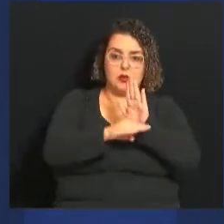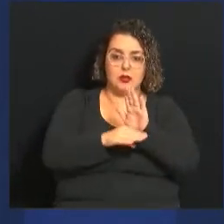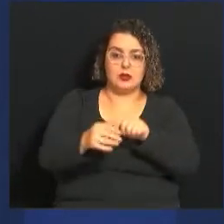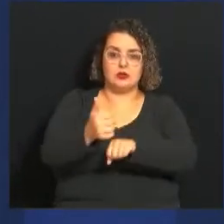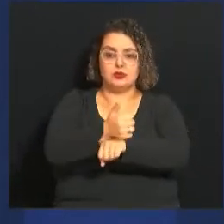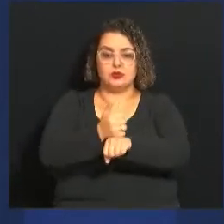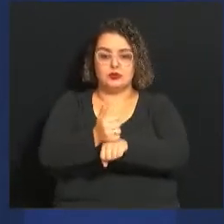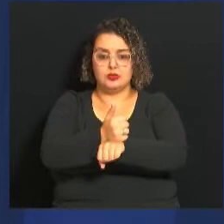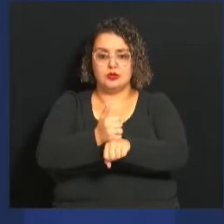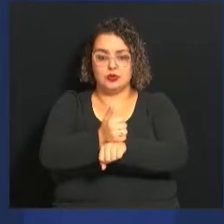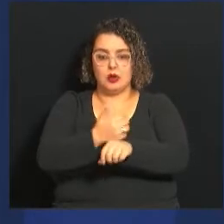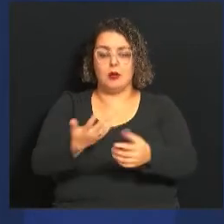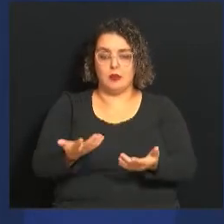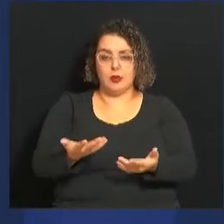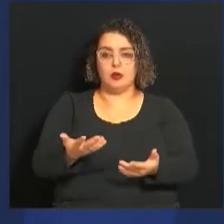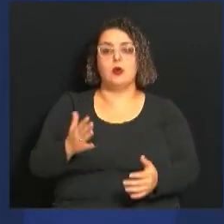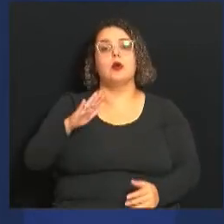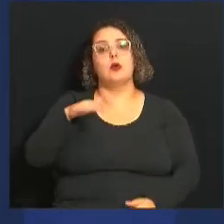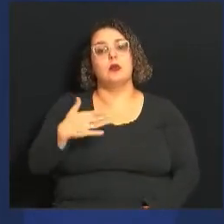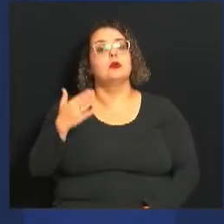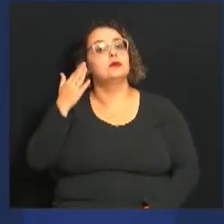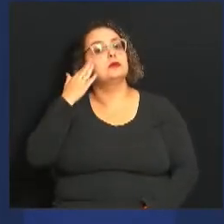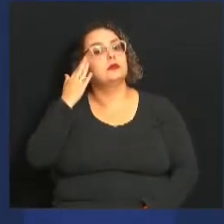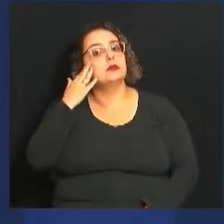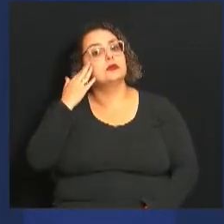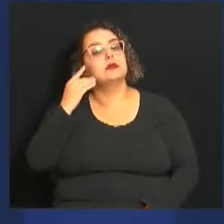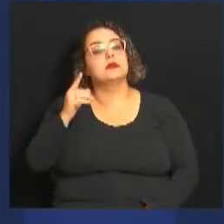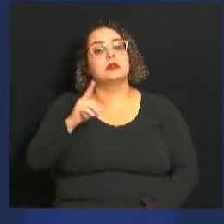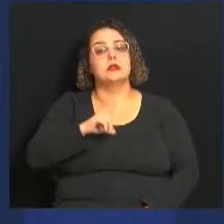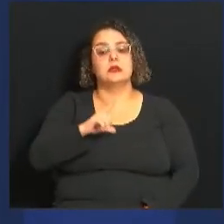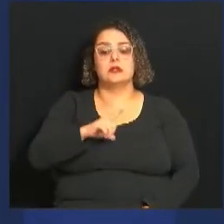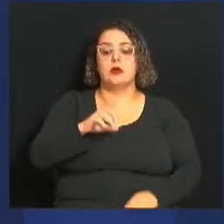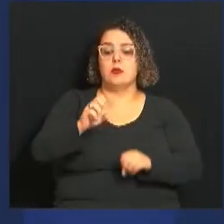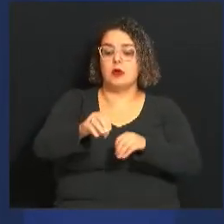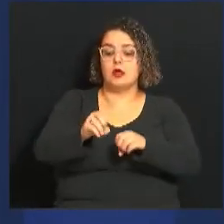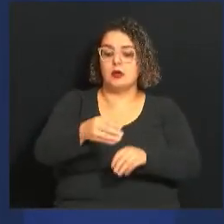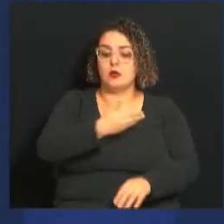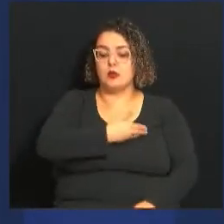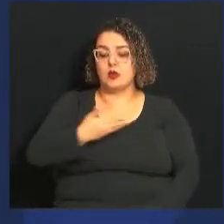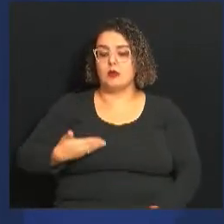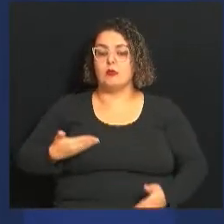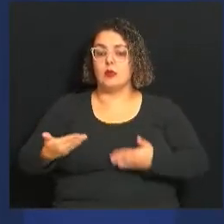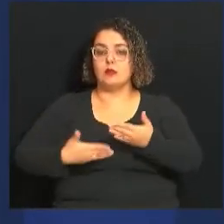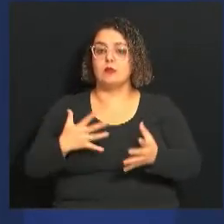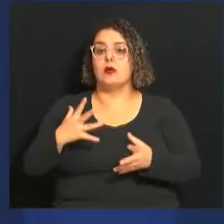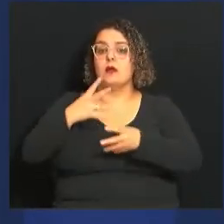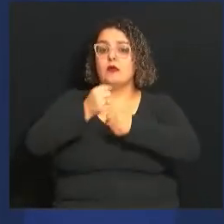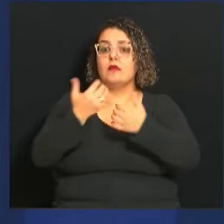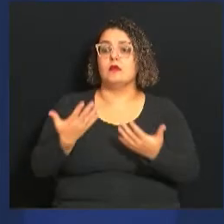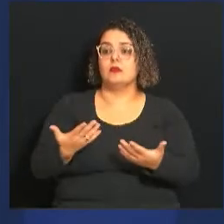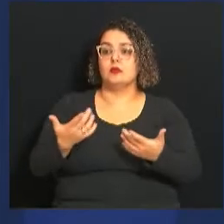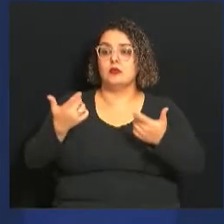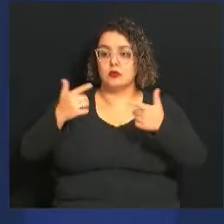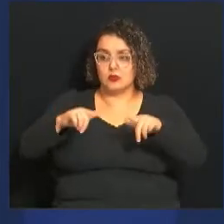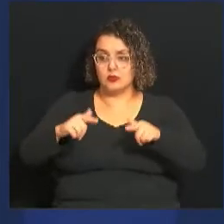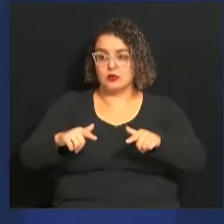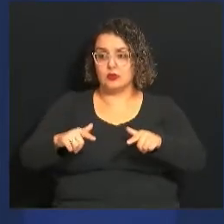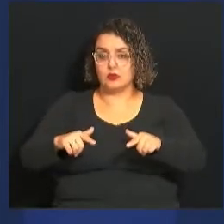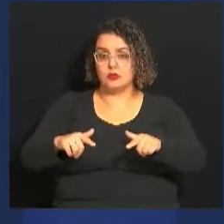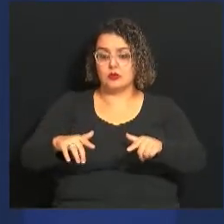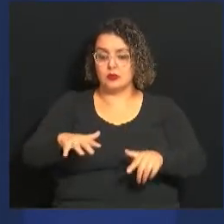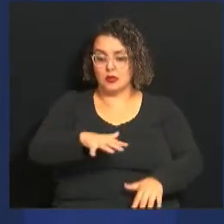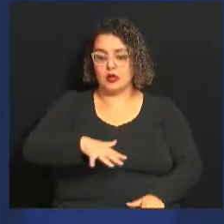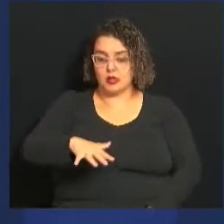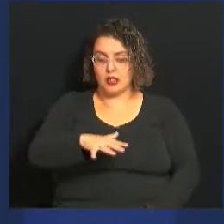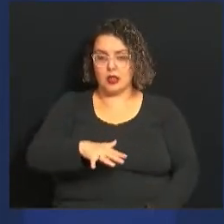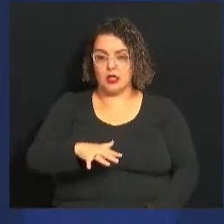porque a gente entende que quando a gente tem, para se ter uma educação pública fortalecida, principalmente de onde eu venho, que eu sou monitora de educação infantil, eu